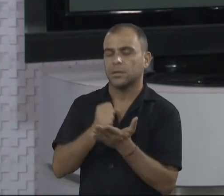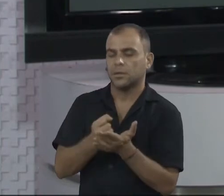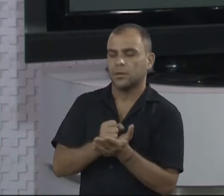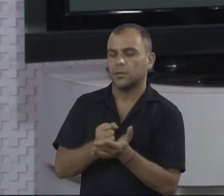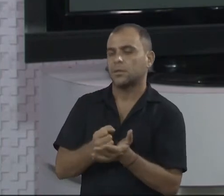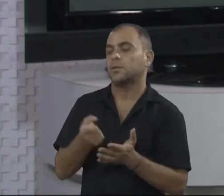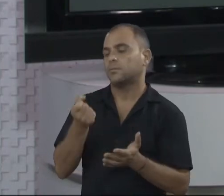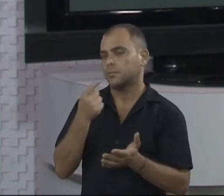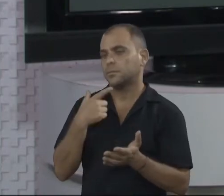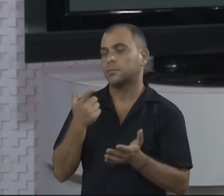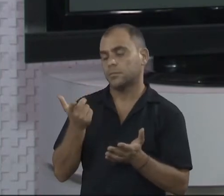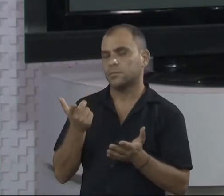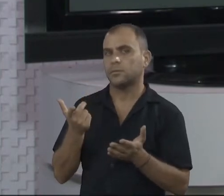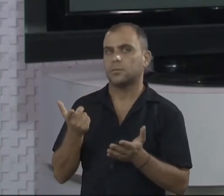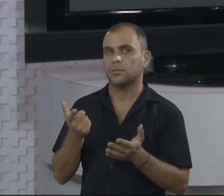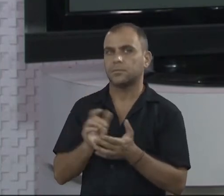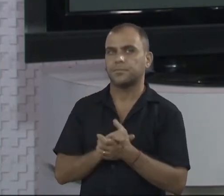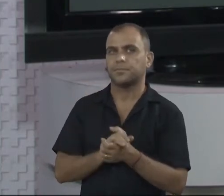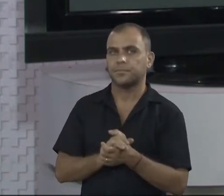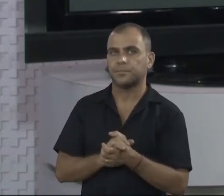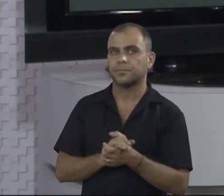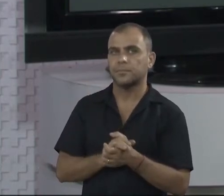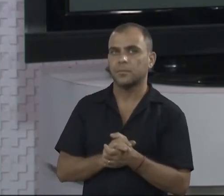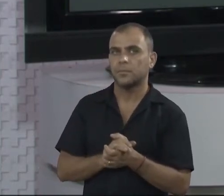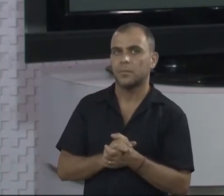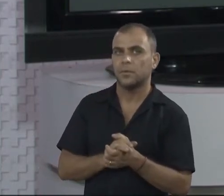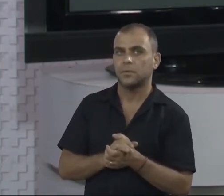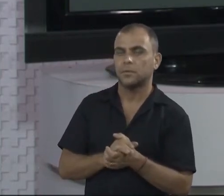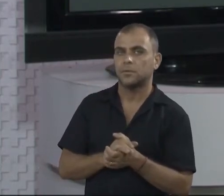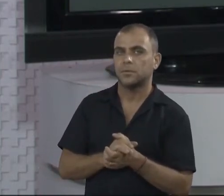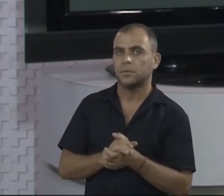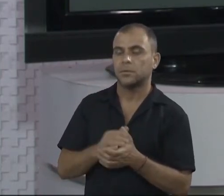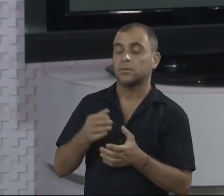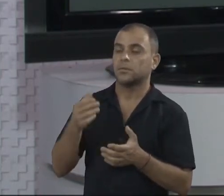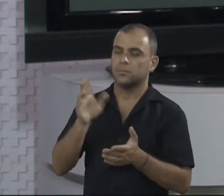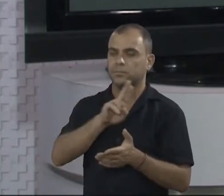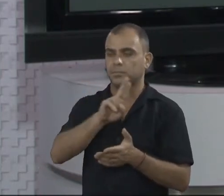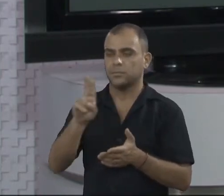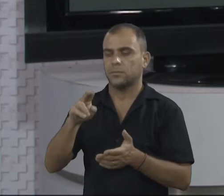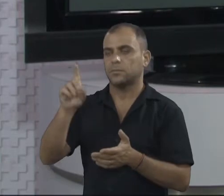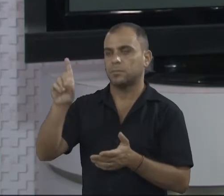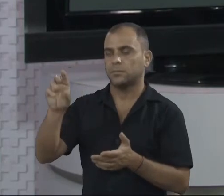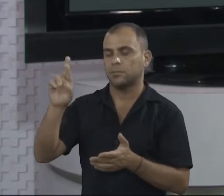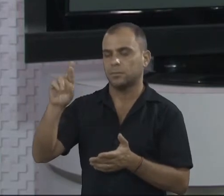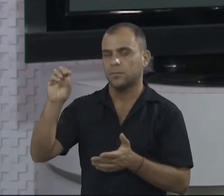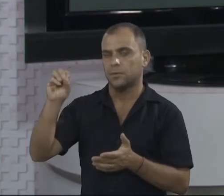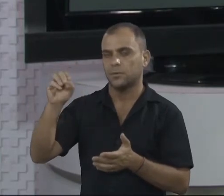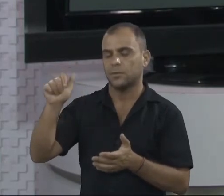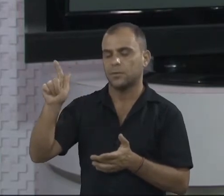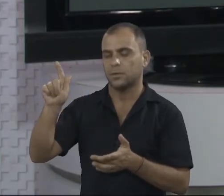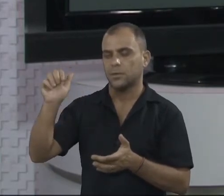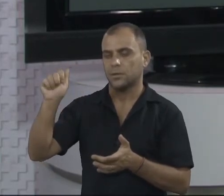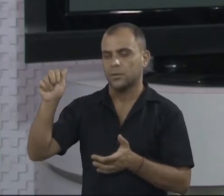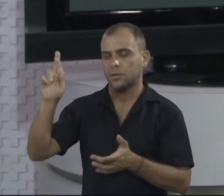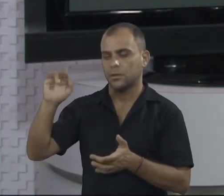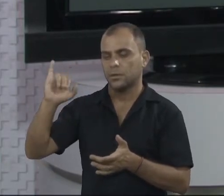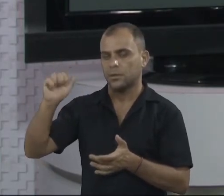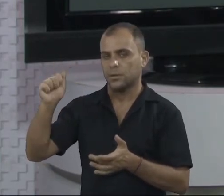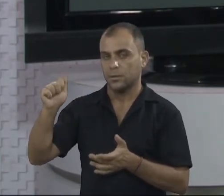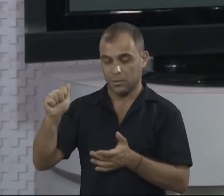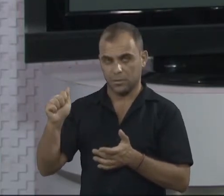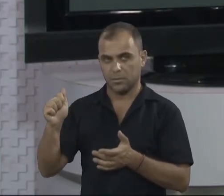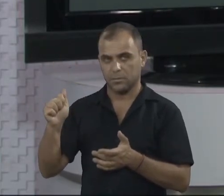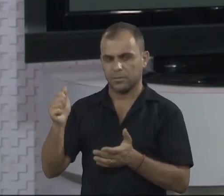farmácia, são drogas também, né? Tanto que chama drogaria às vezes, né? Porque vende essas drogas lícitas, que